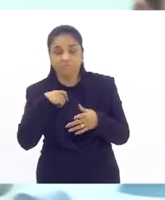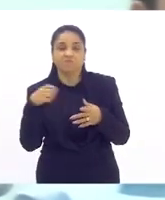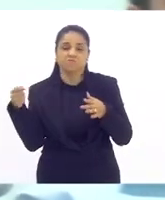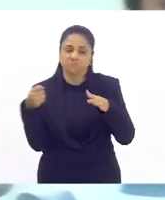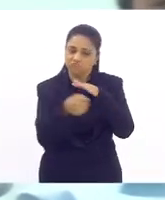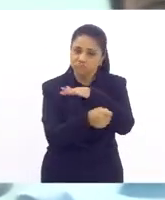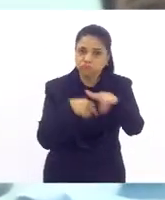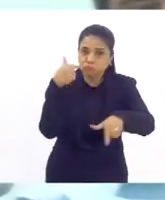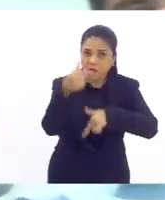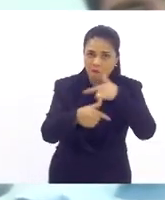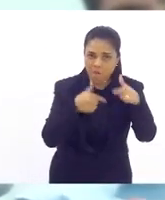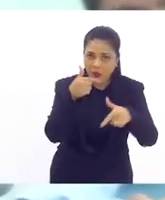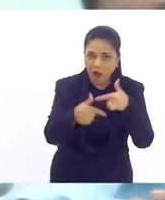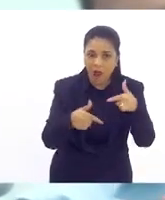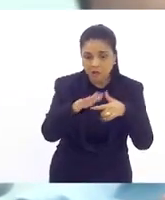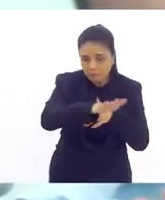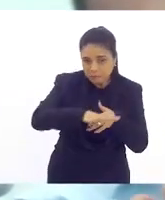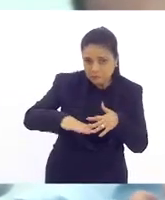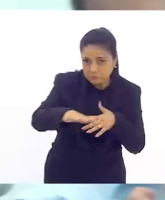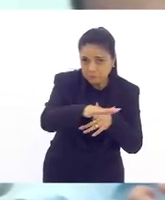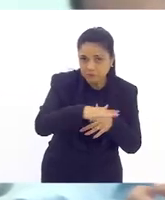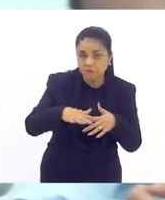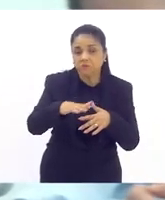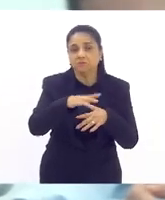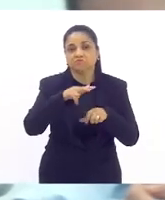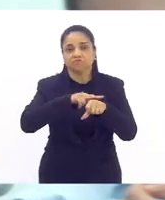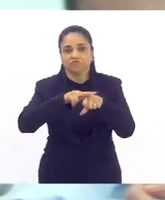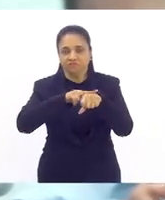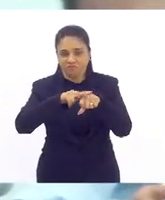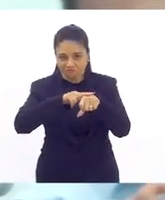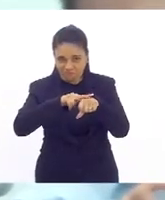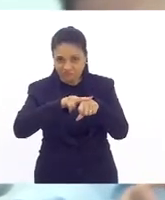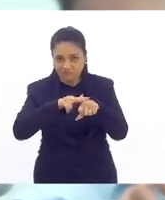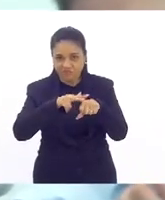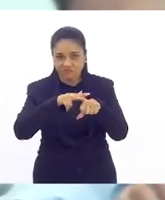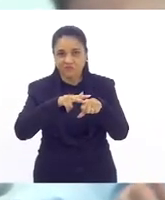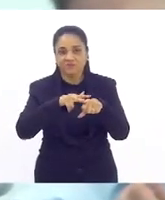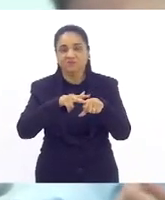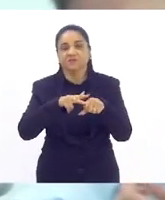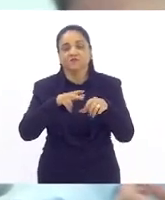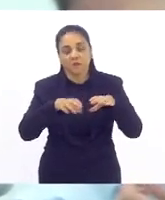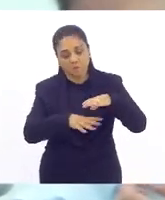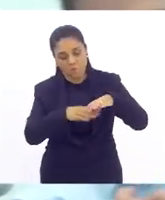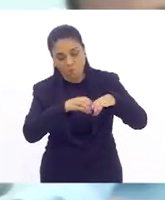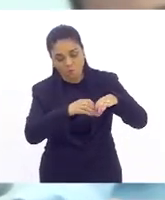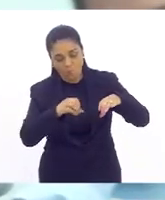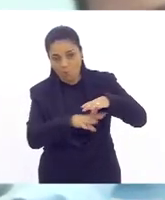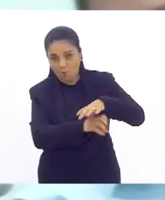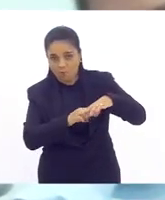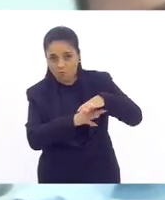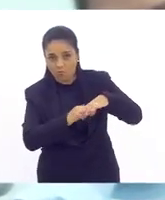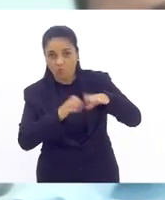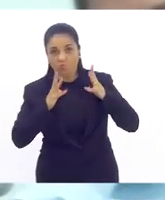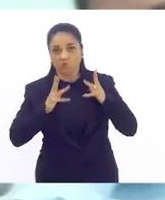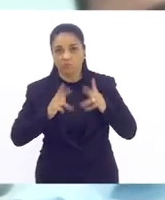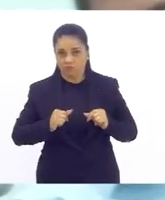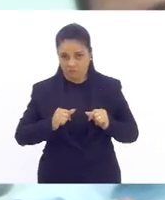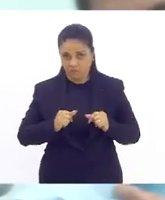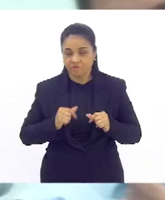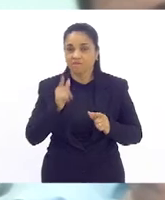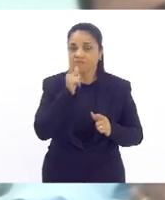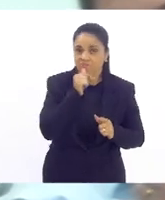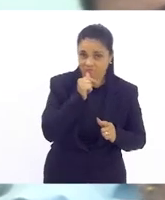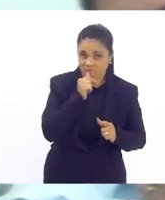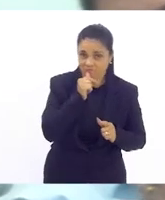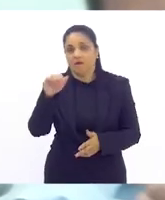região né emprego Verde ligado à disposição dos corpos hídricos mesma coisa e tá